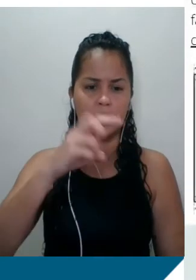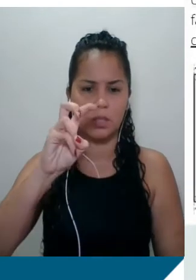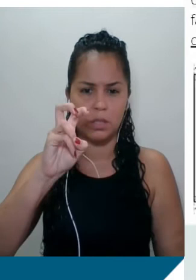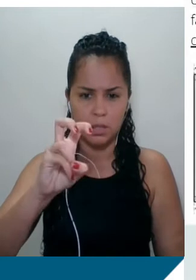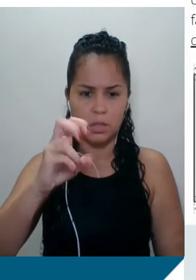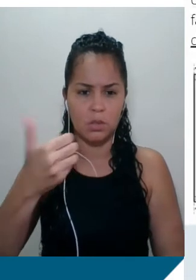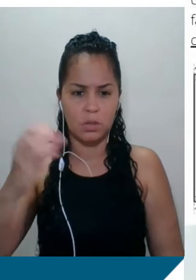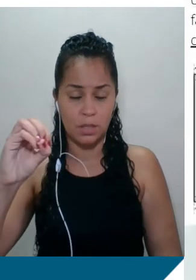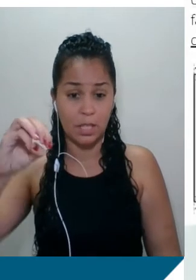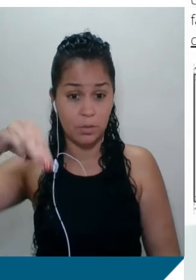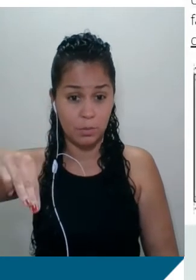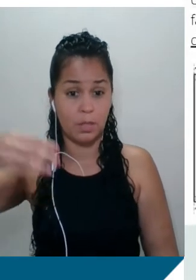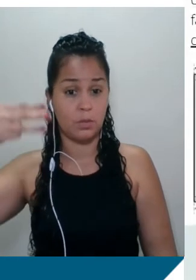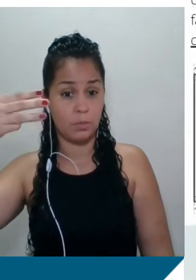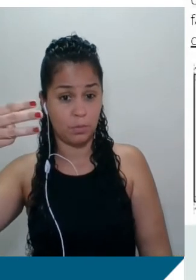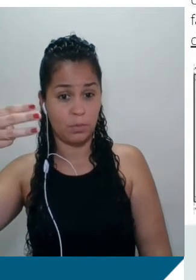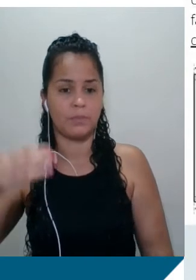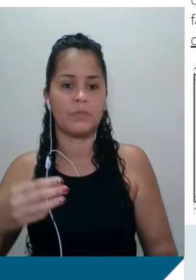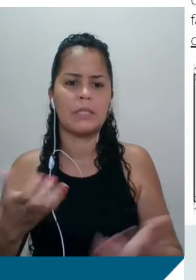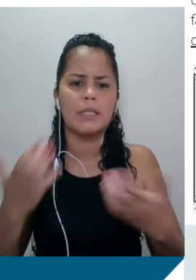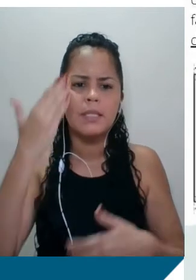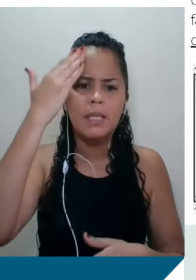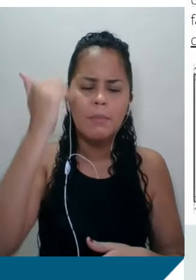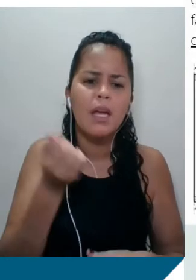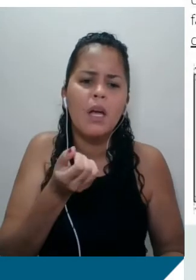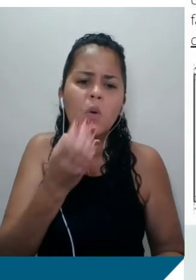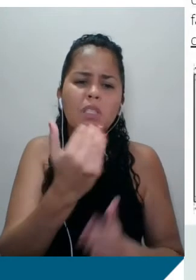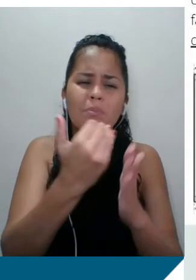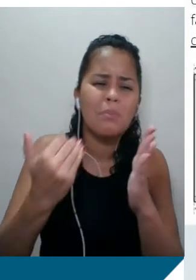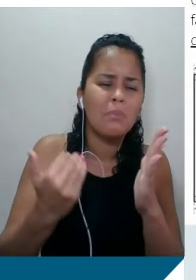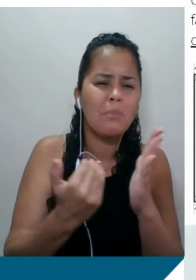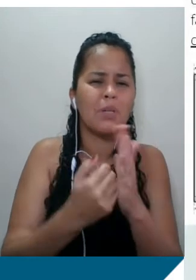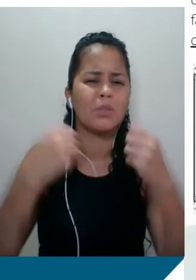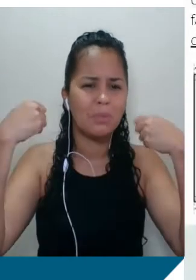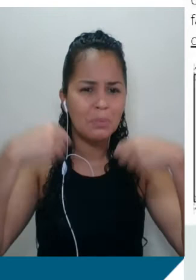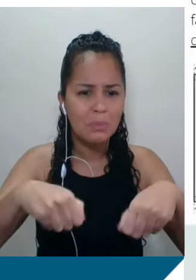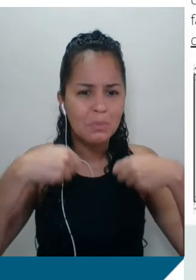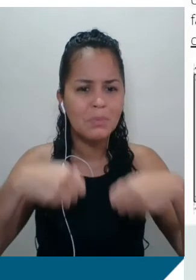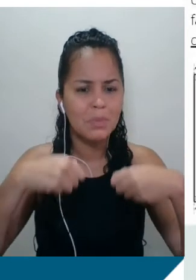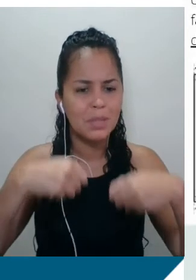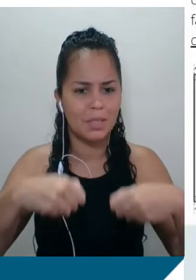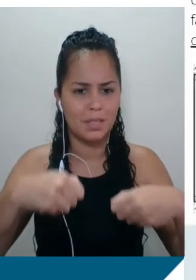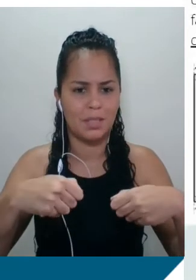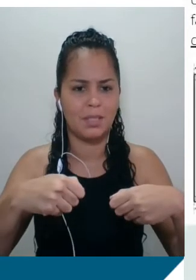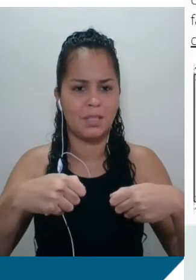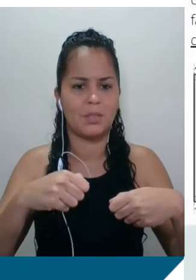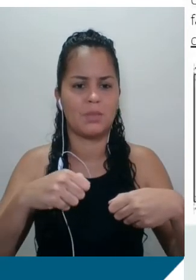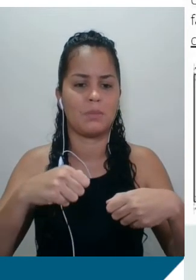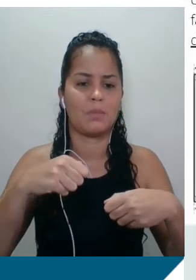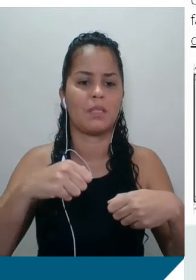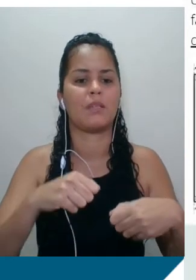cúbicos, beleza? E ele quer saber qual é a menor quantidade de caminhões que a gente precisa para carregar todo